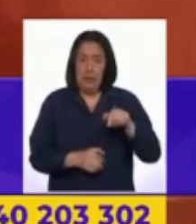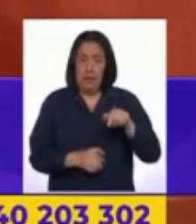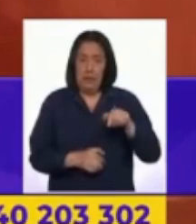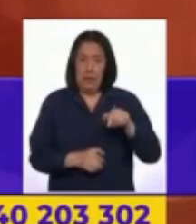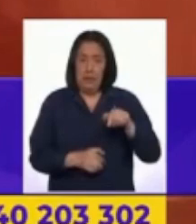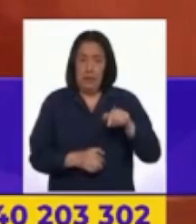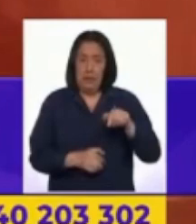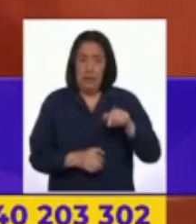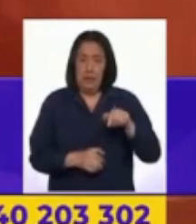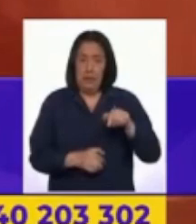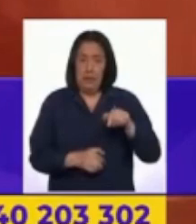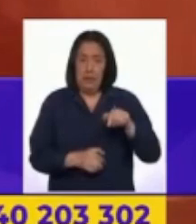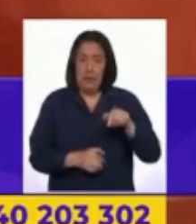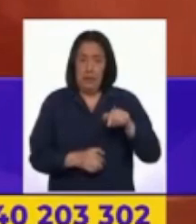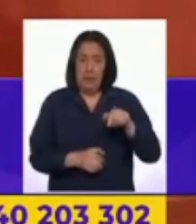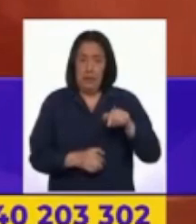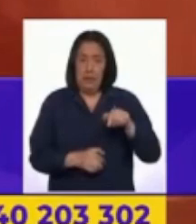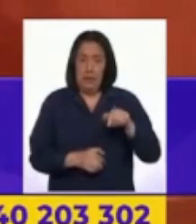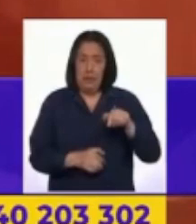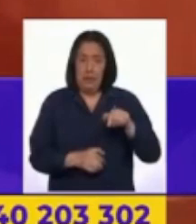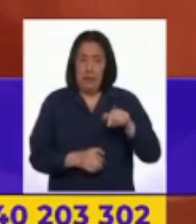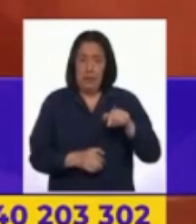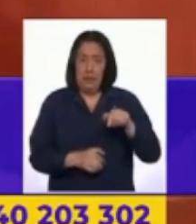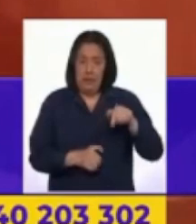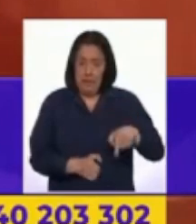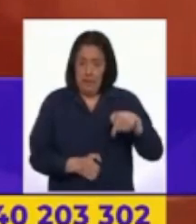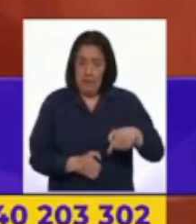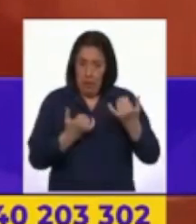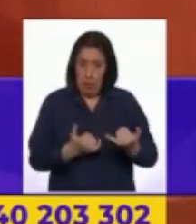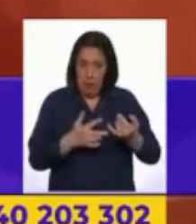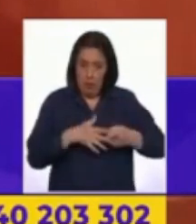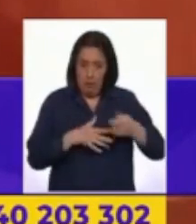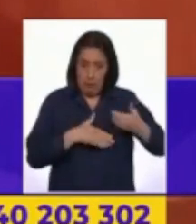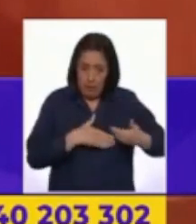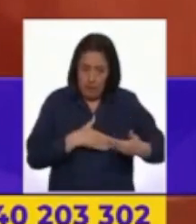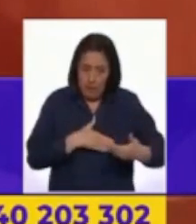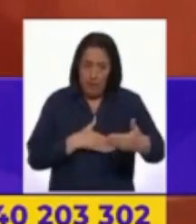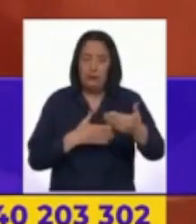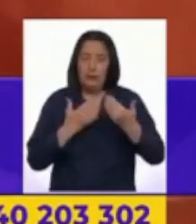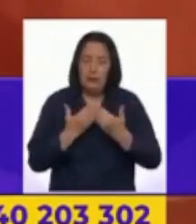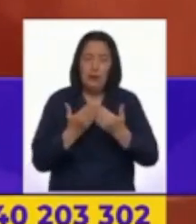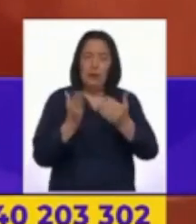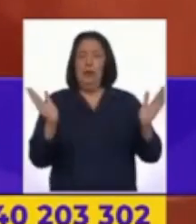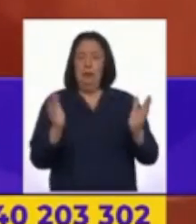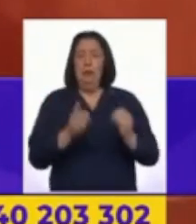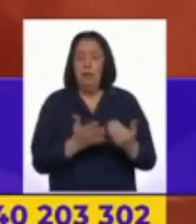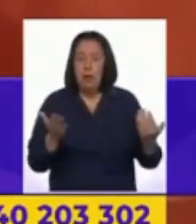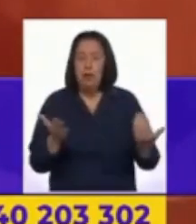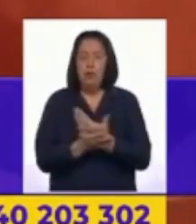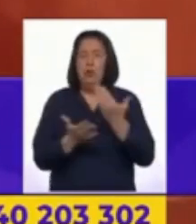basicamente tudo que o bolsonaro gostaria de fazer aqui no Brasil e esta questão